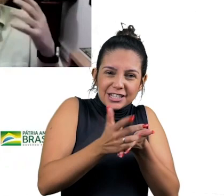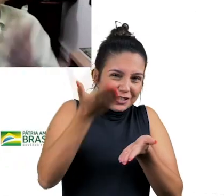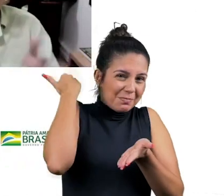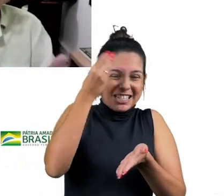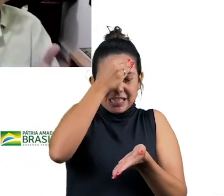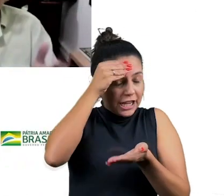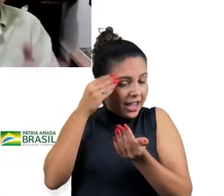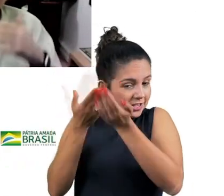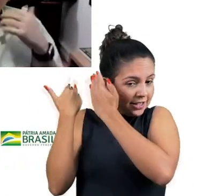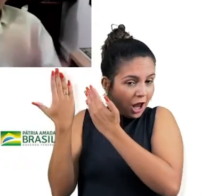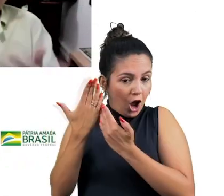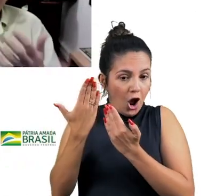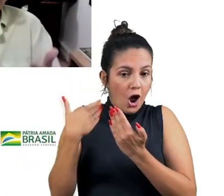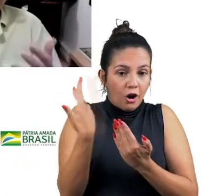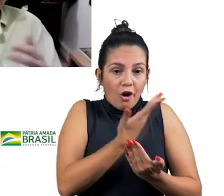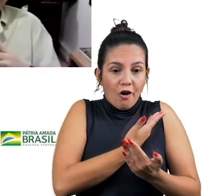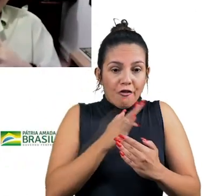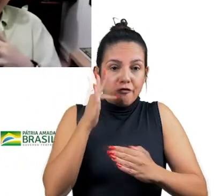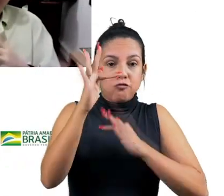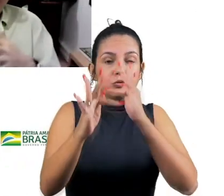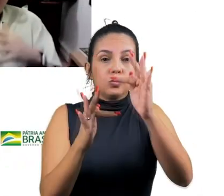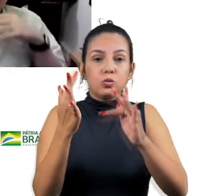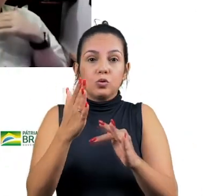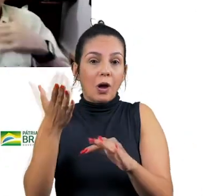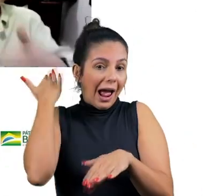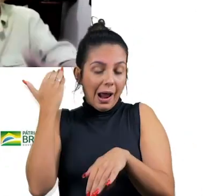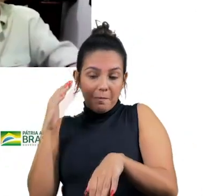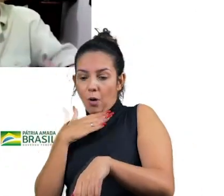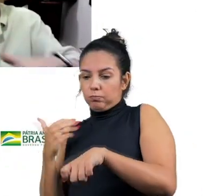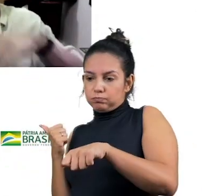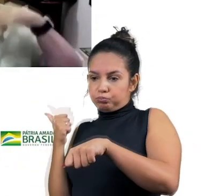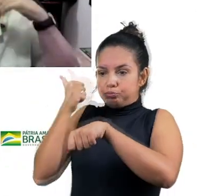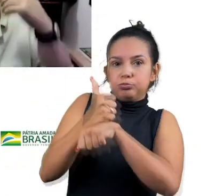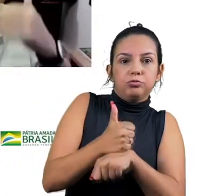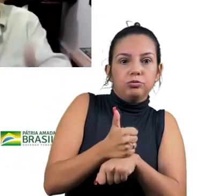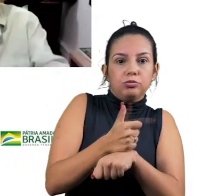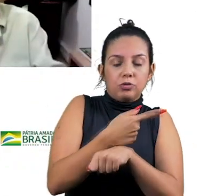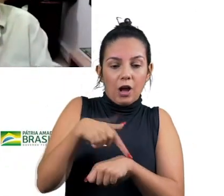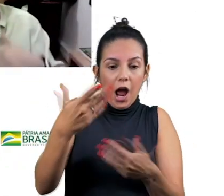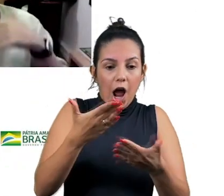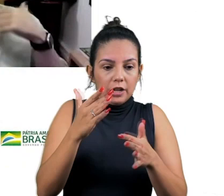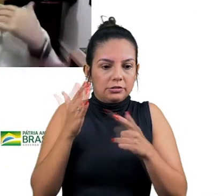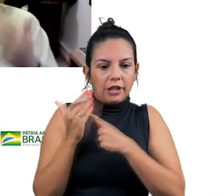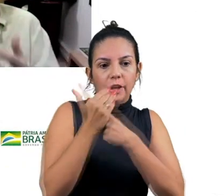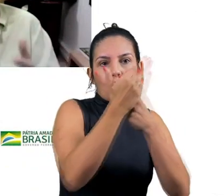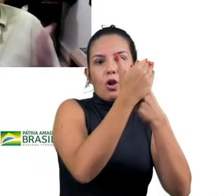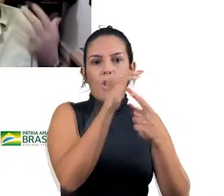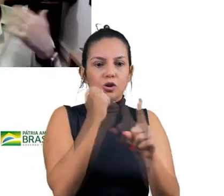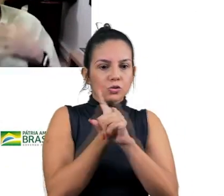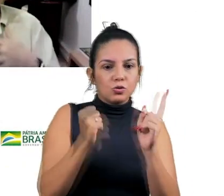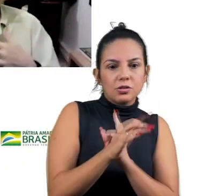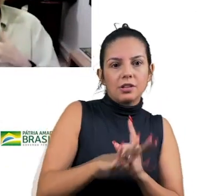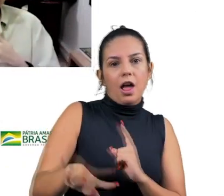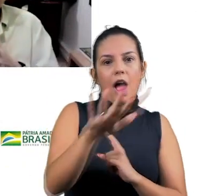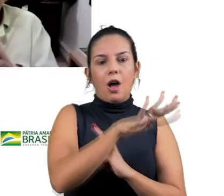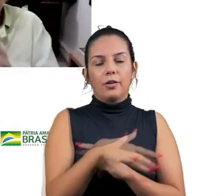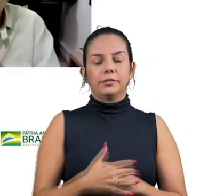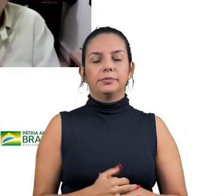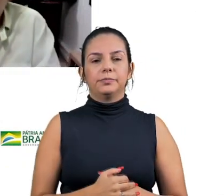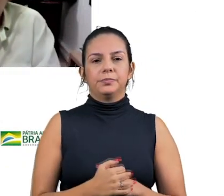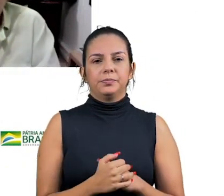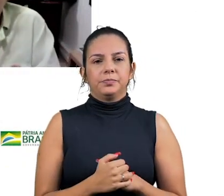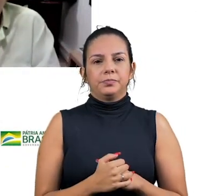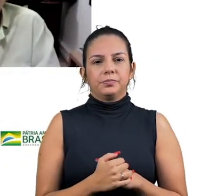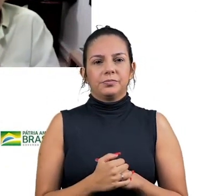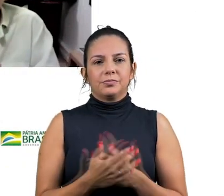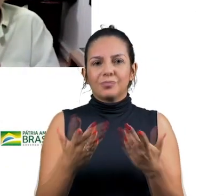experiência pregressa está morrendo, ela está sendo superada rapidamente por essa transição tecnológica, social. Então,